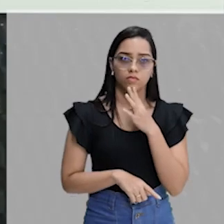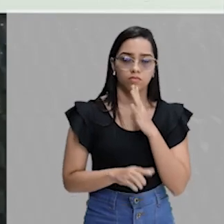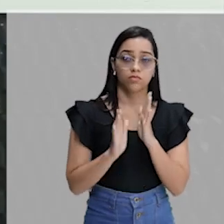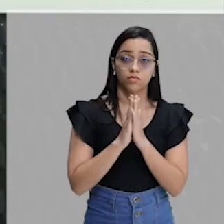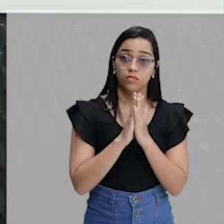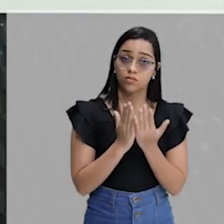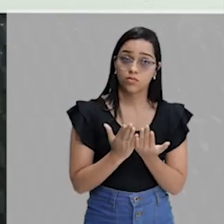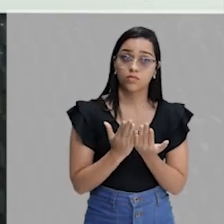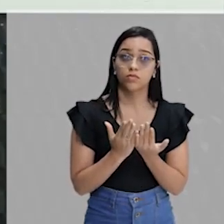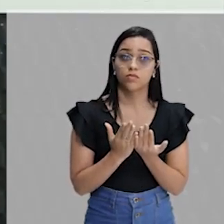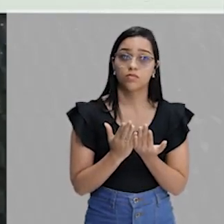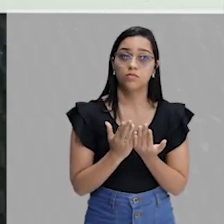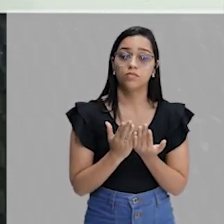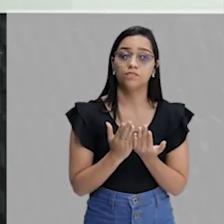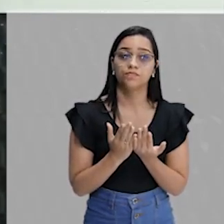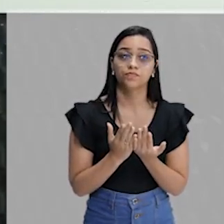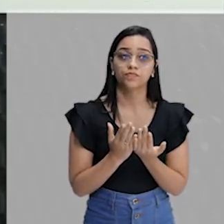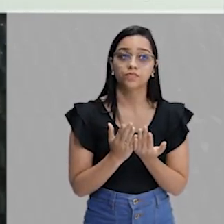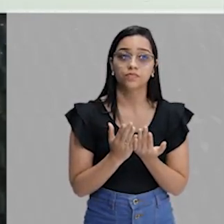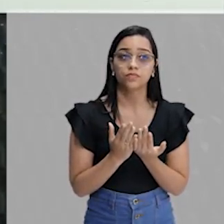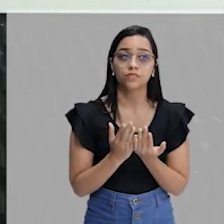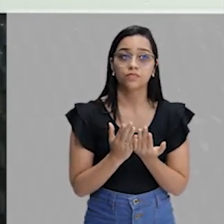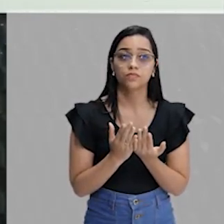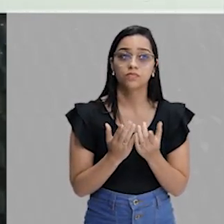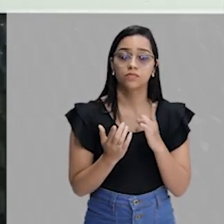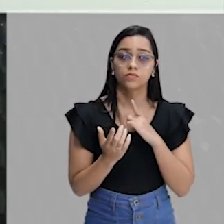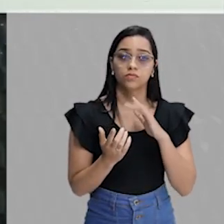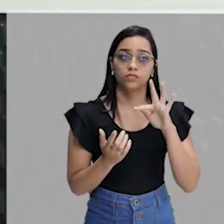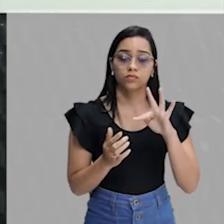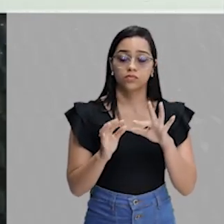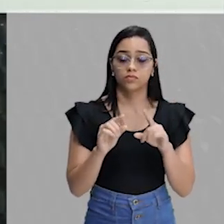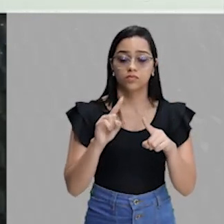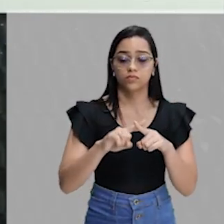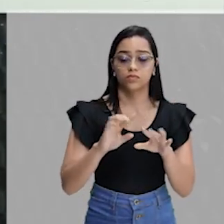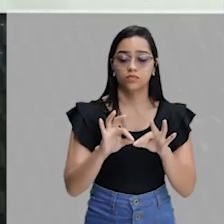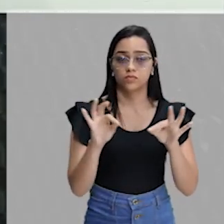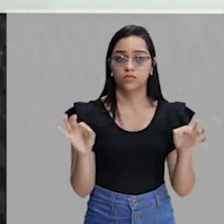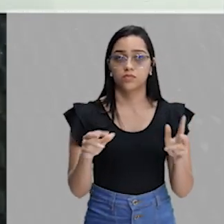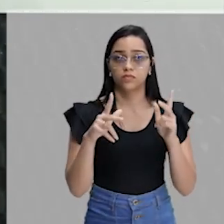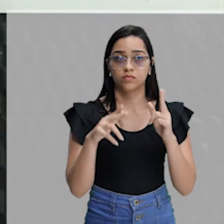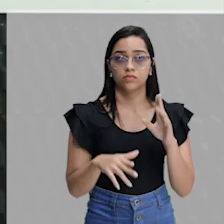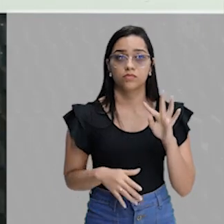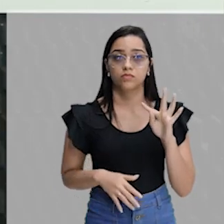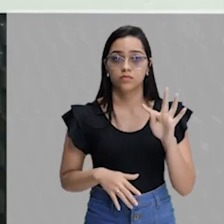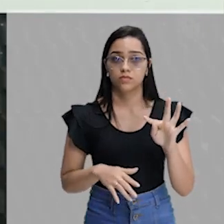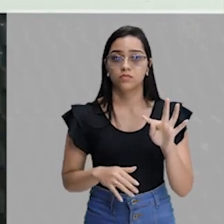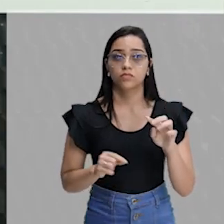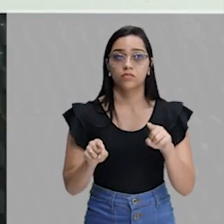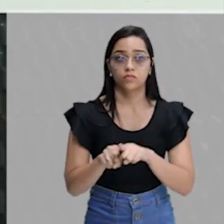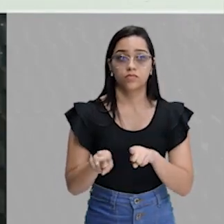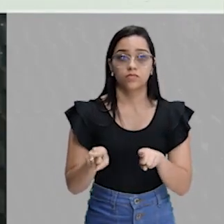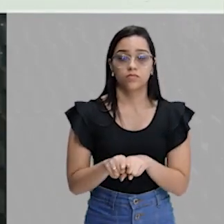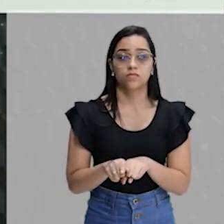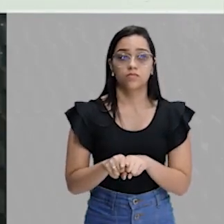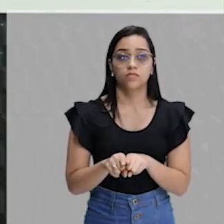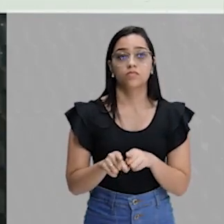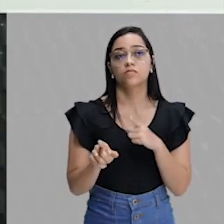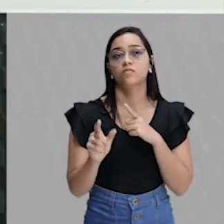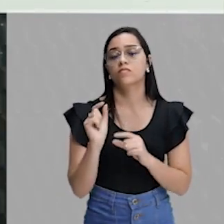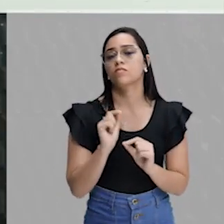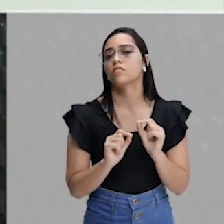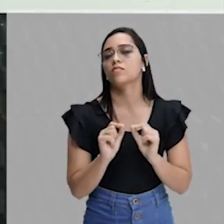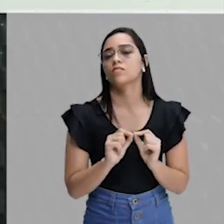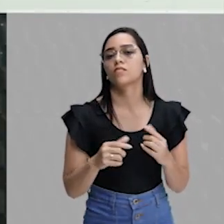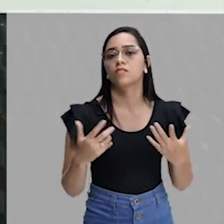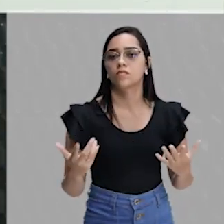livros. Então, força vezes a distância é o trabalho, e nasce